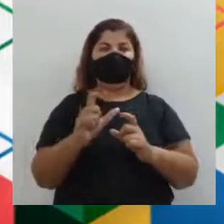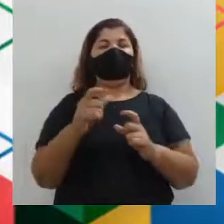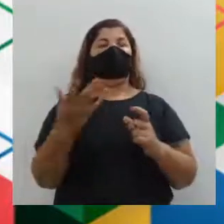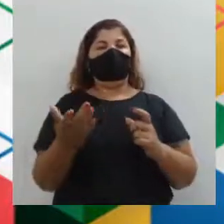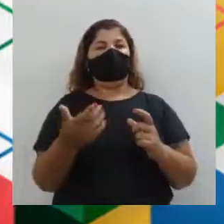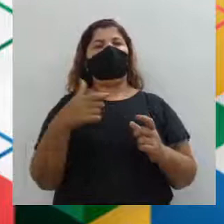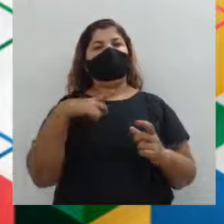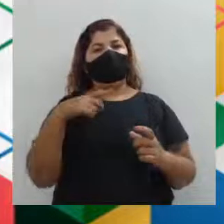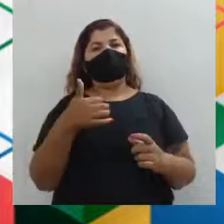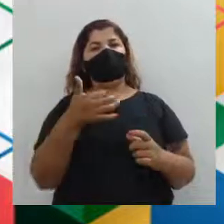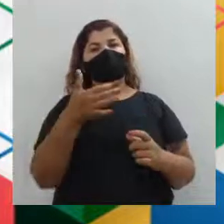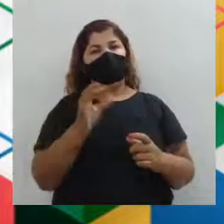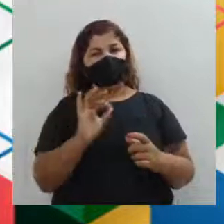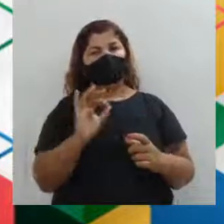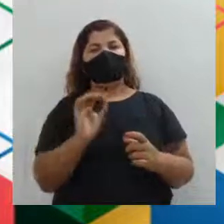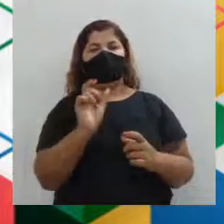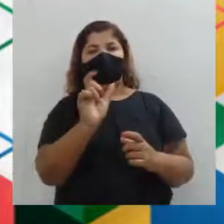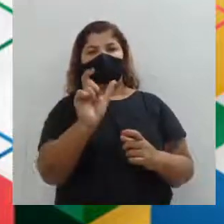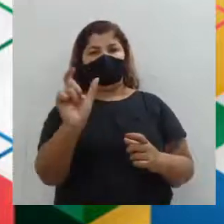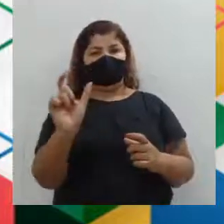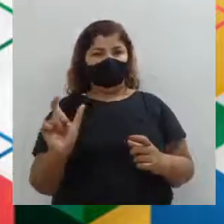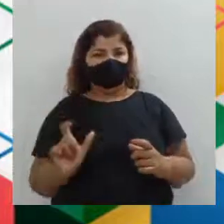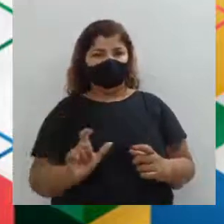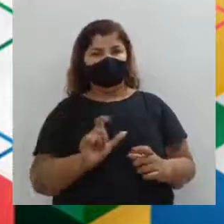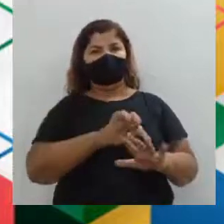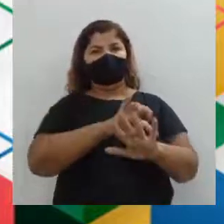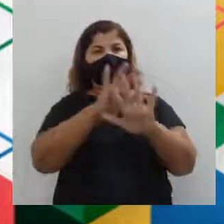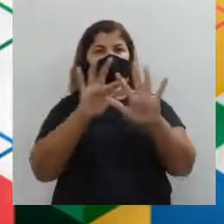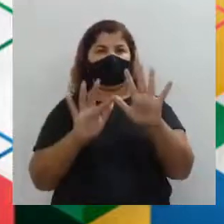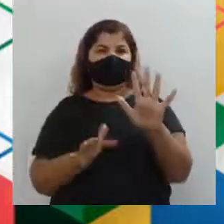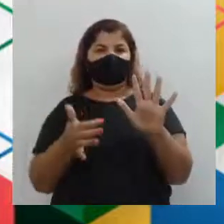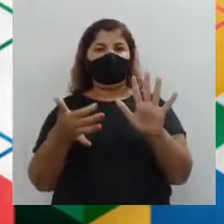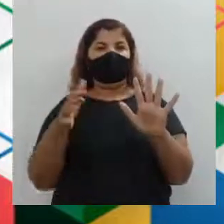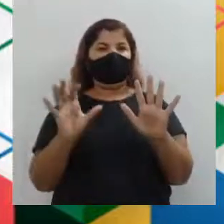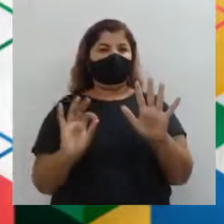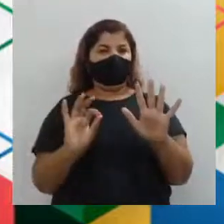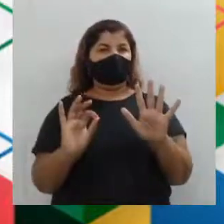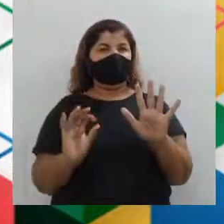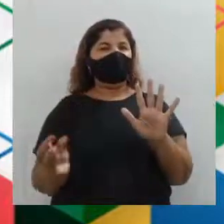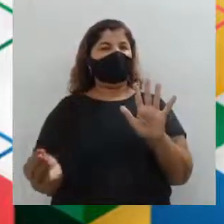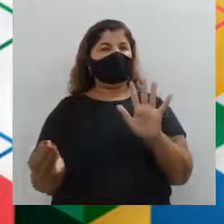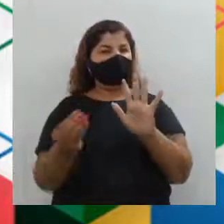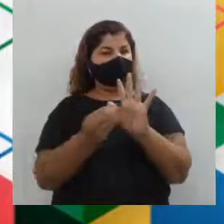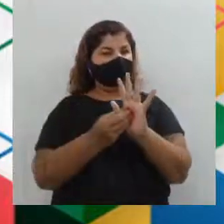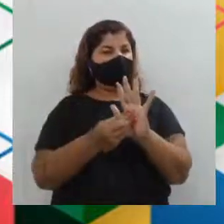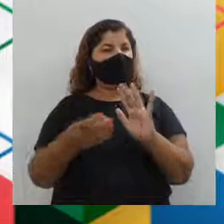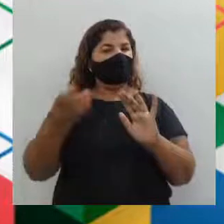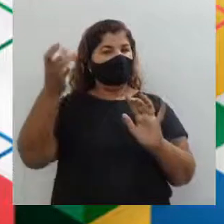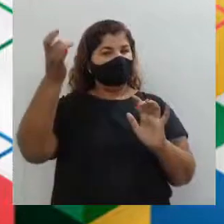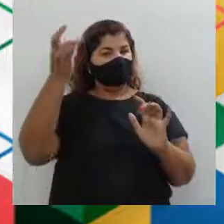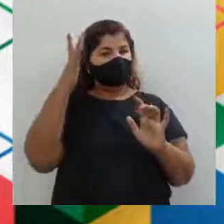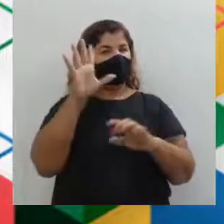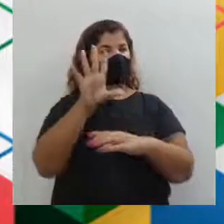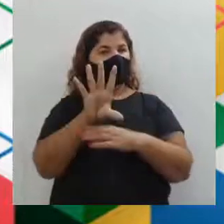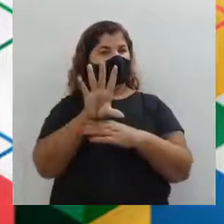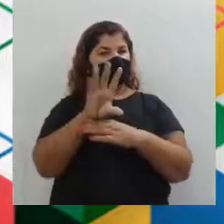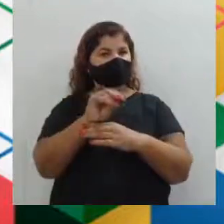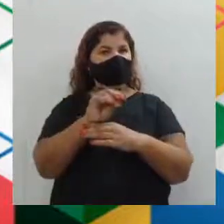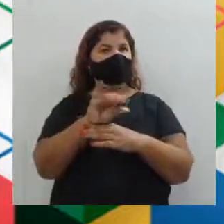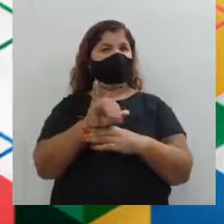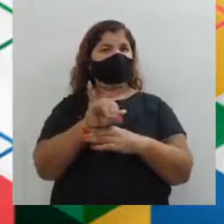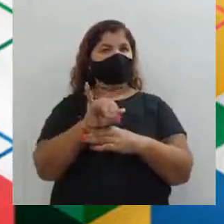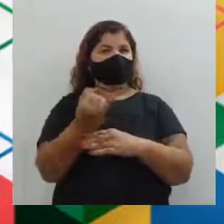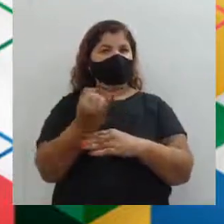de palavras ou classes gramaticais. Então, fixa bem isso, tira uma foto, tira um print,